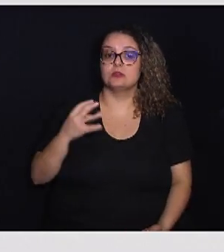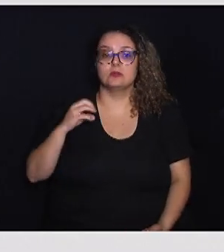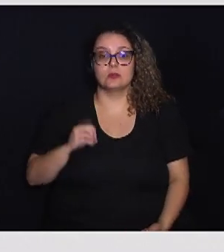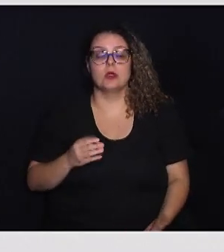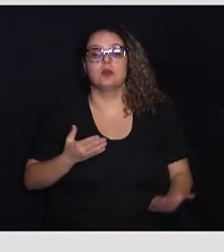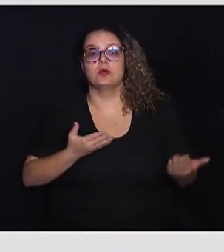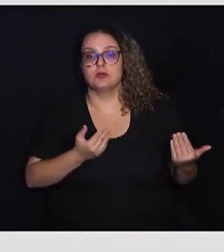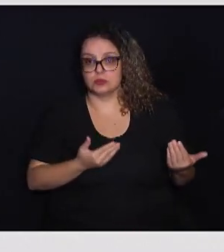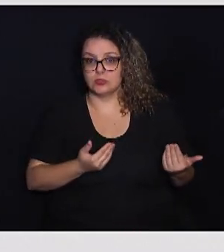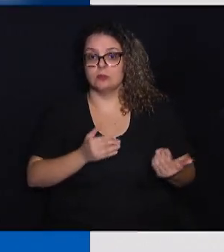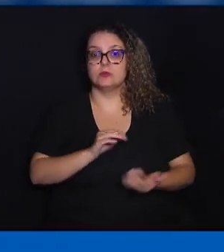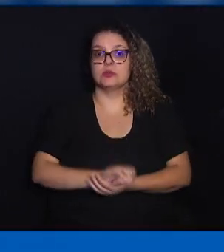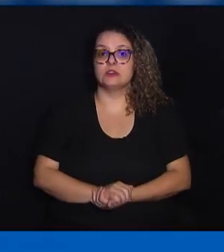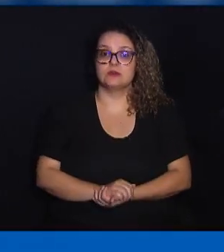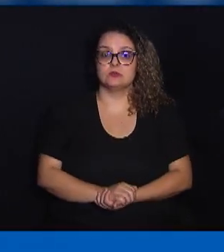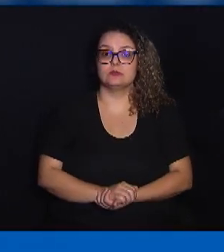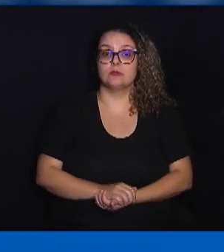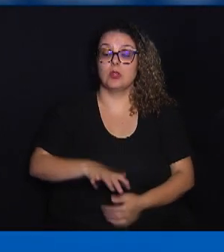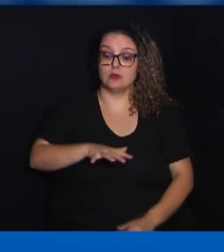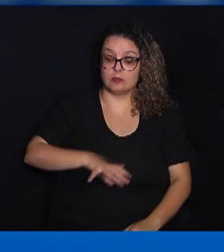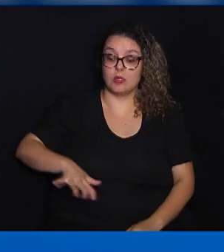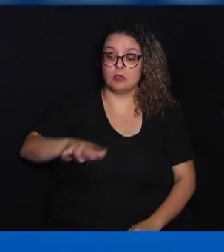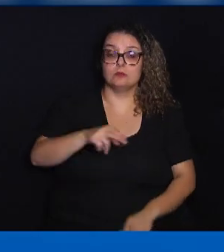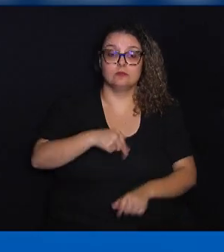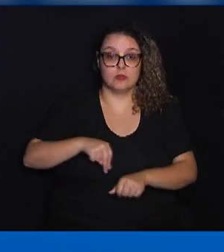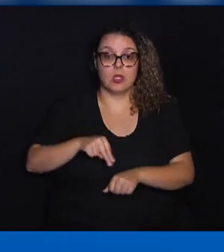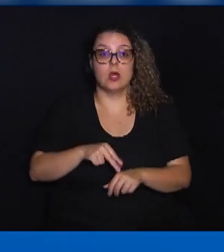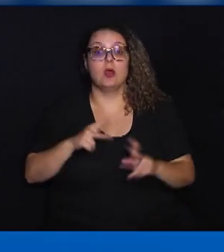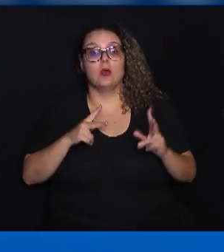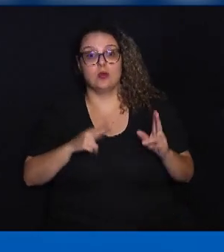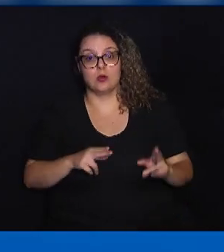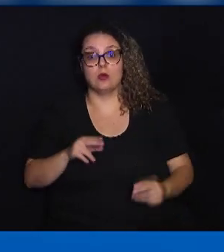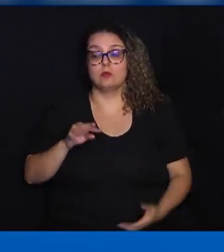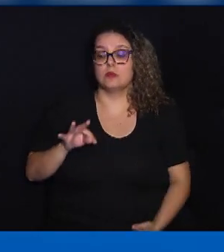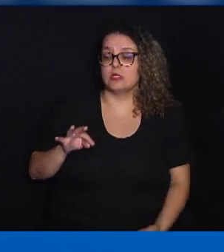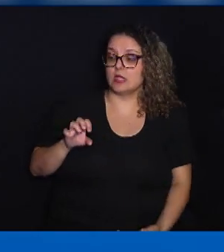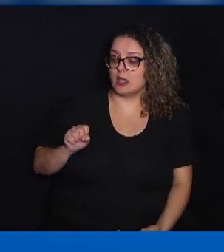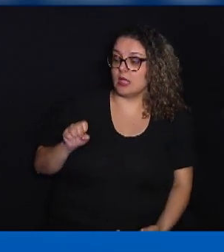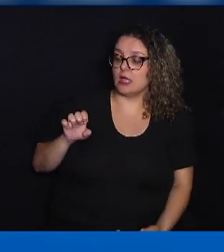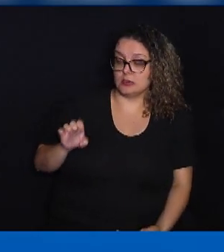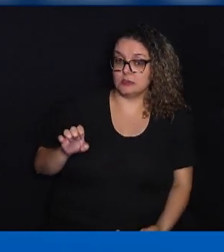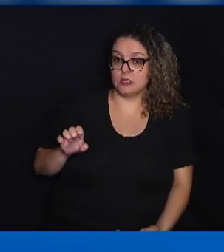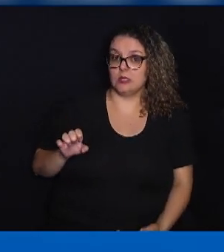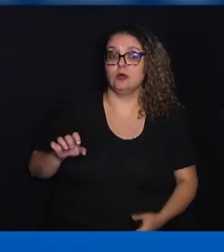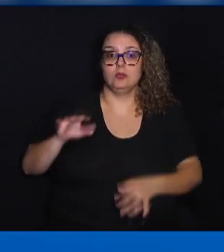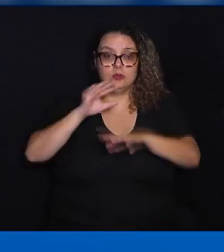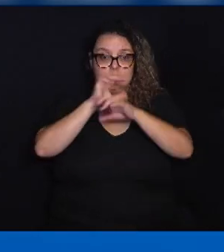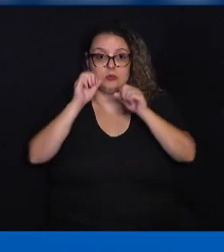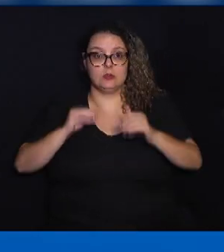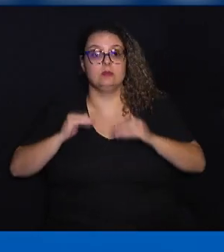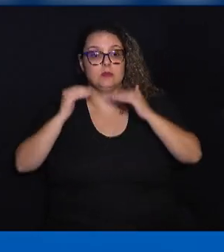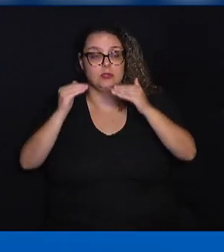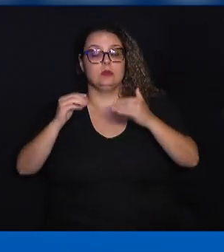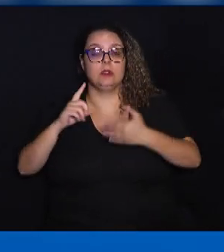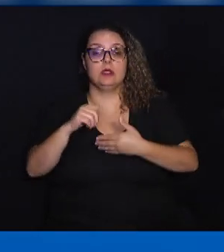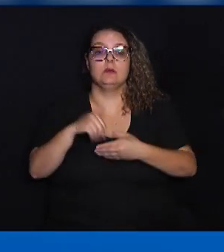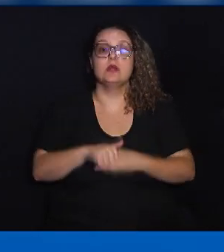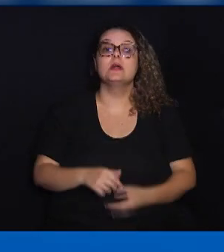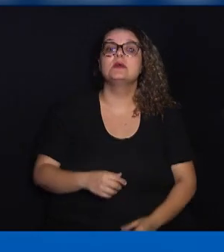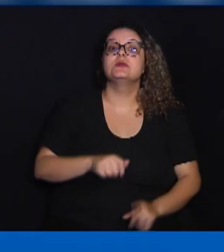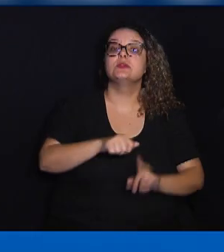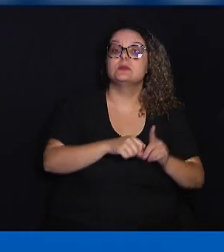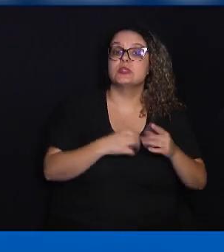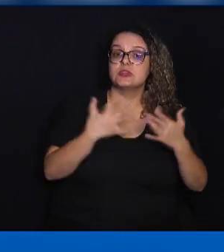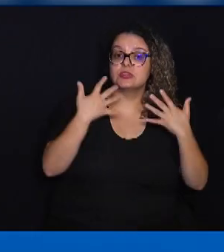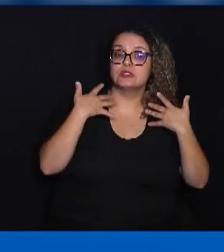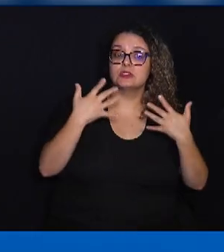jovens eleitores. No cenário nacional, de acordo com o TSE, o Tribunal Superior Eleitoral, entre janeiro e março